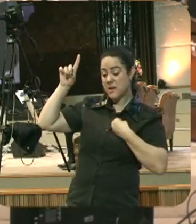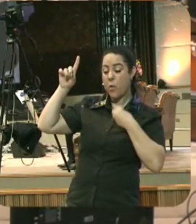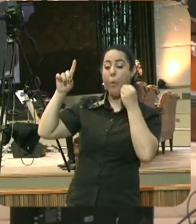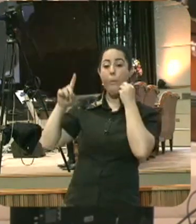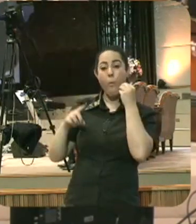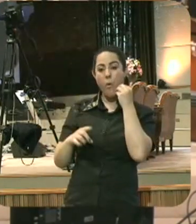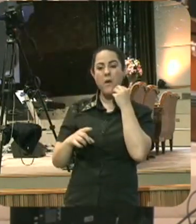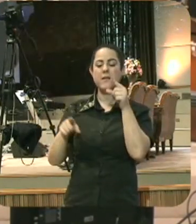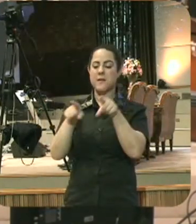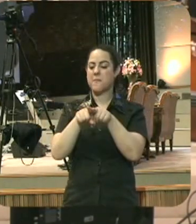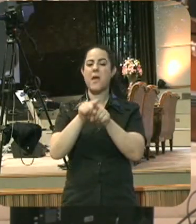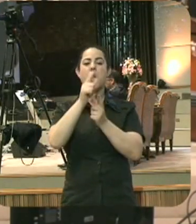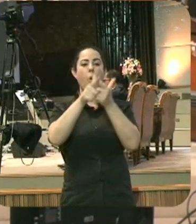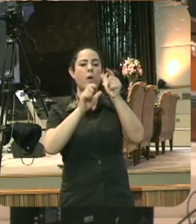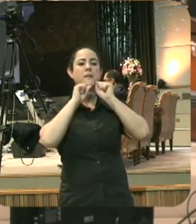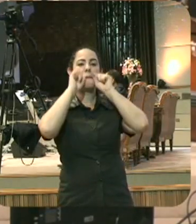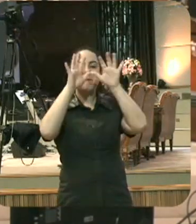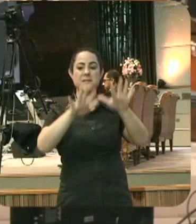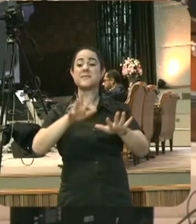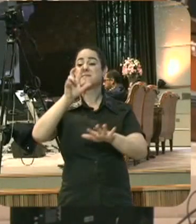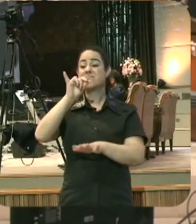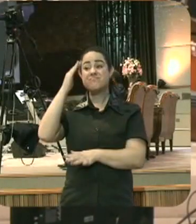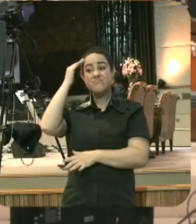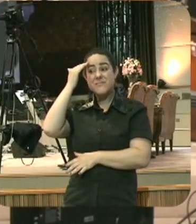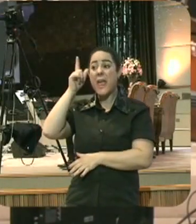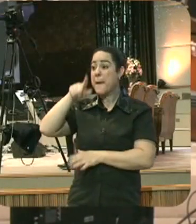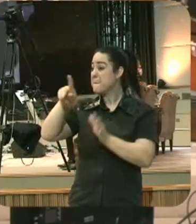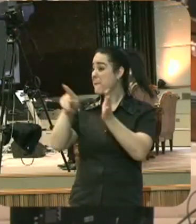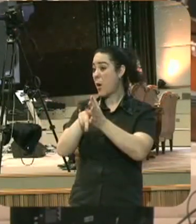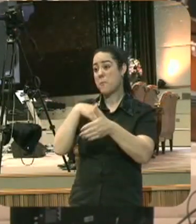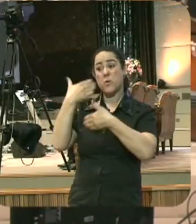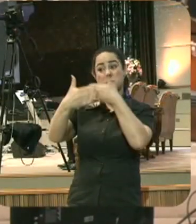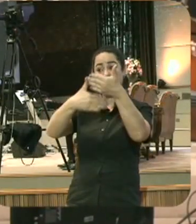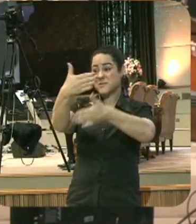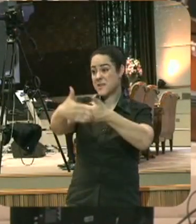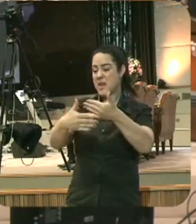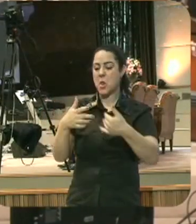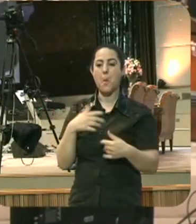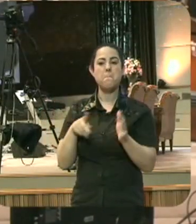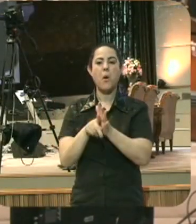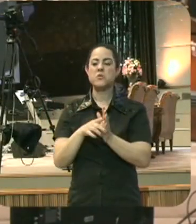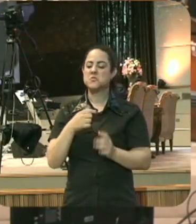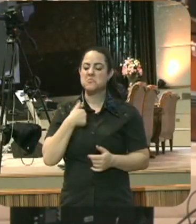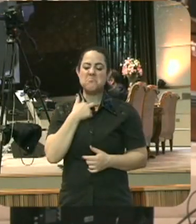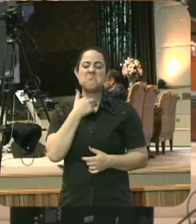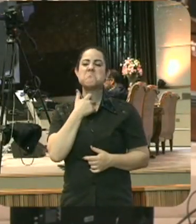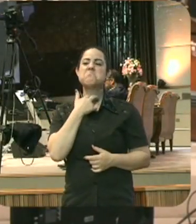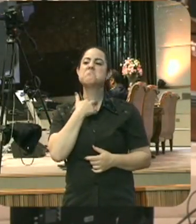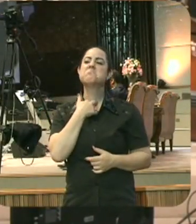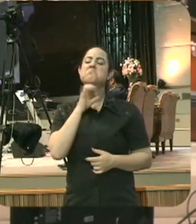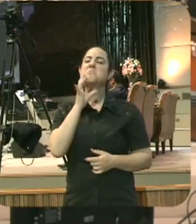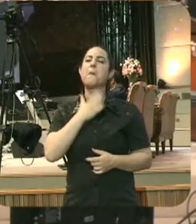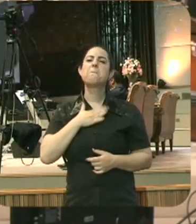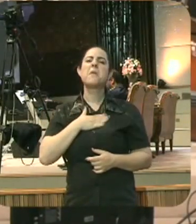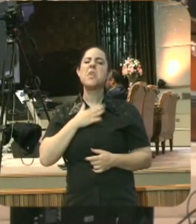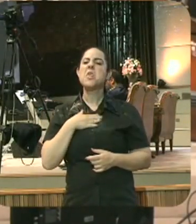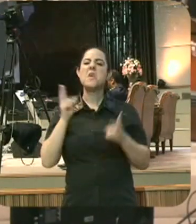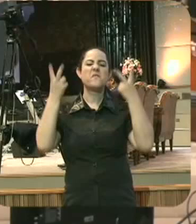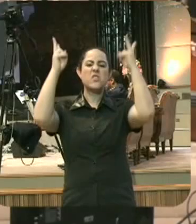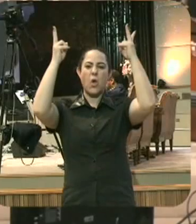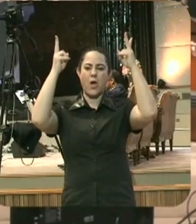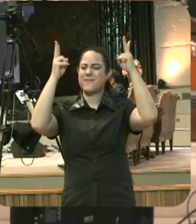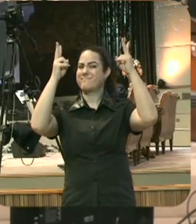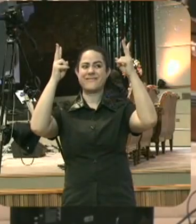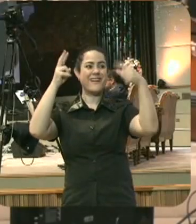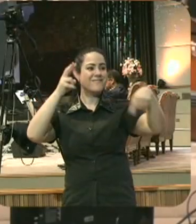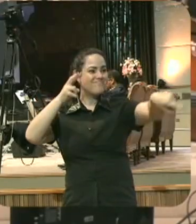outros. E se eu não entender que isso faz parte da dinâmica de Deus, eu não estou entendendo que Deus é esse